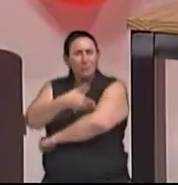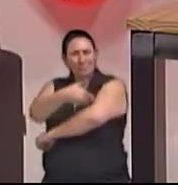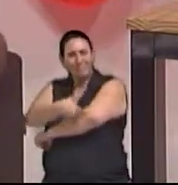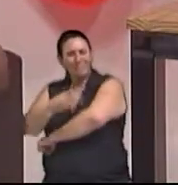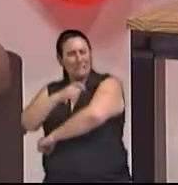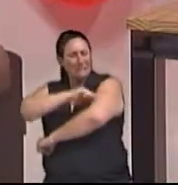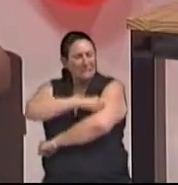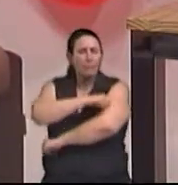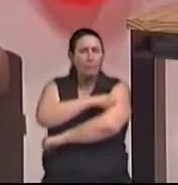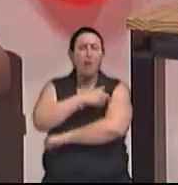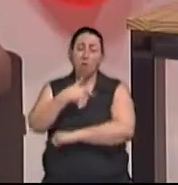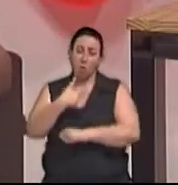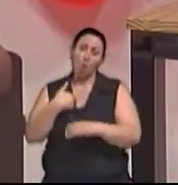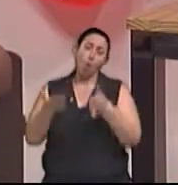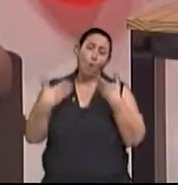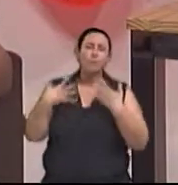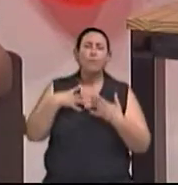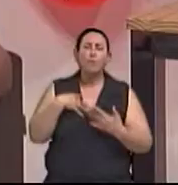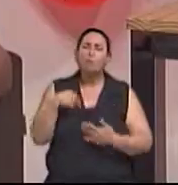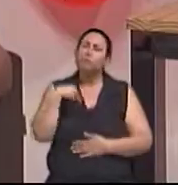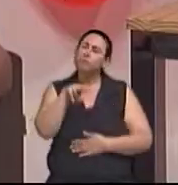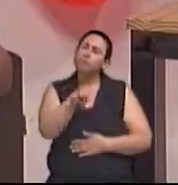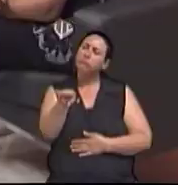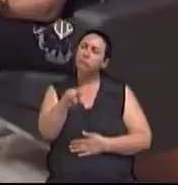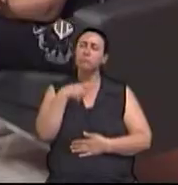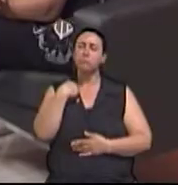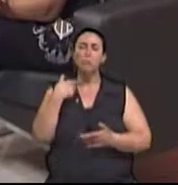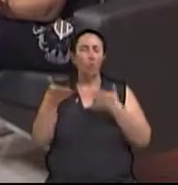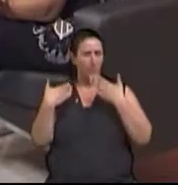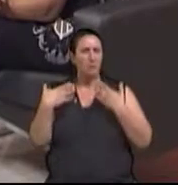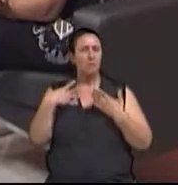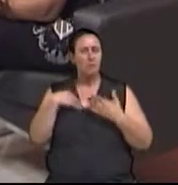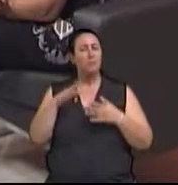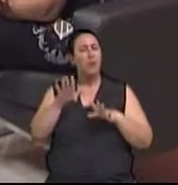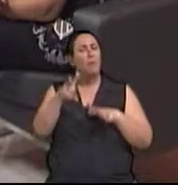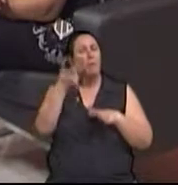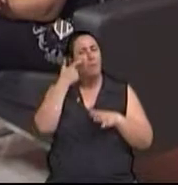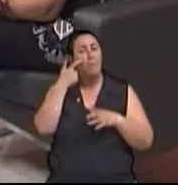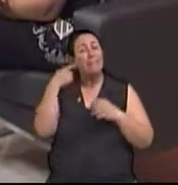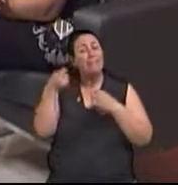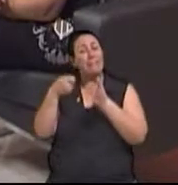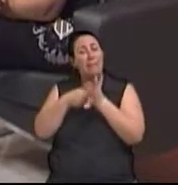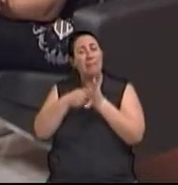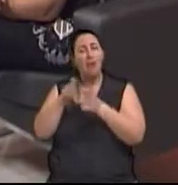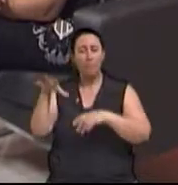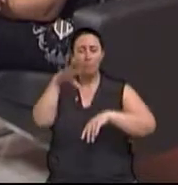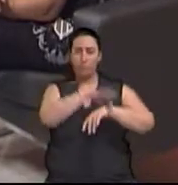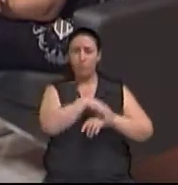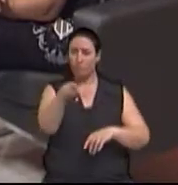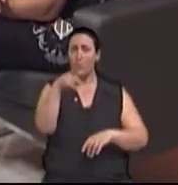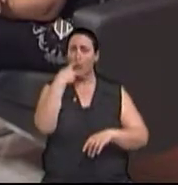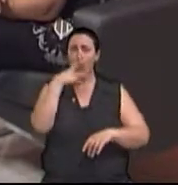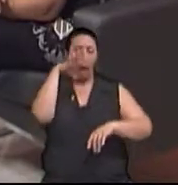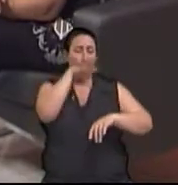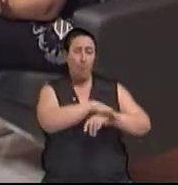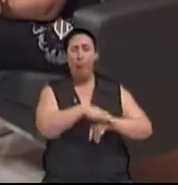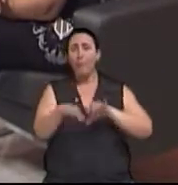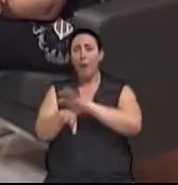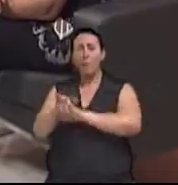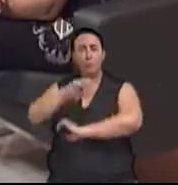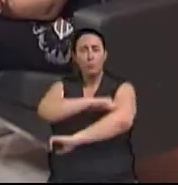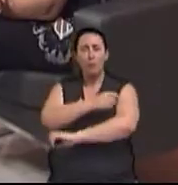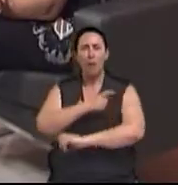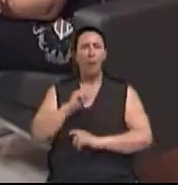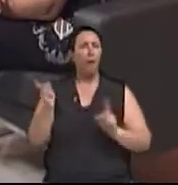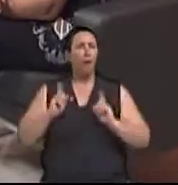é eu conversei com os filhos assim porque que a ideia era assim vamos amarrar para não se machucar parece terrível mas eles não